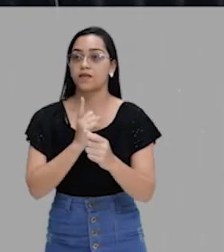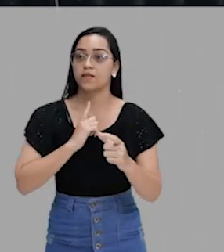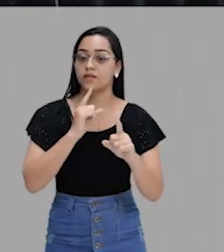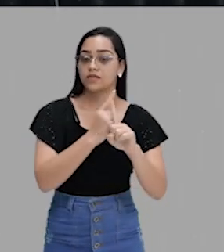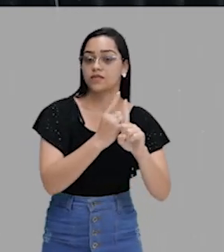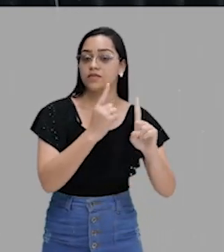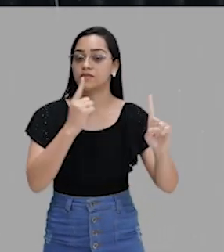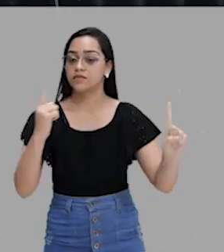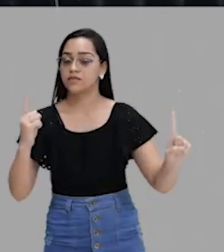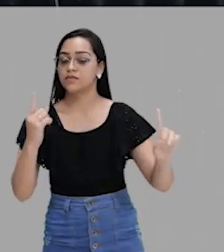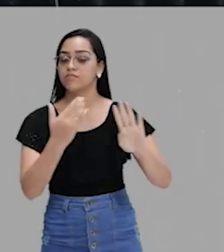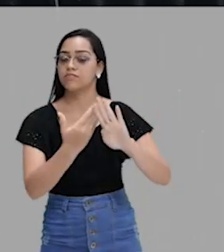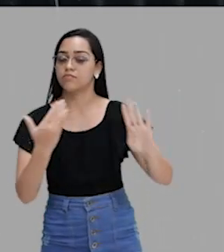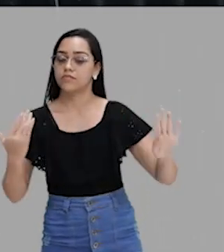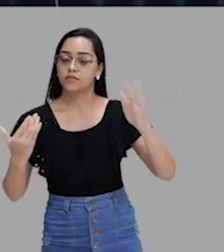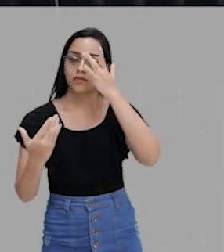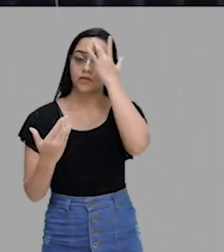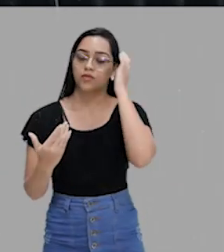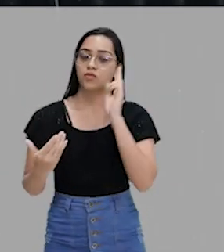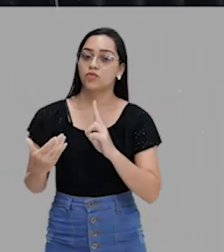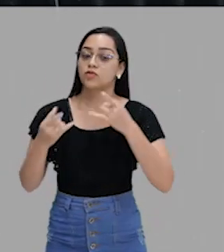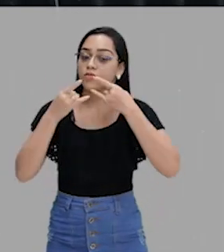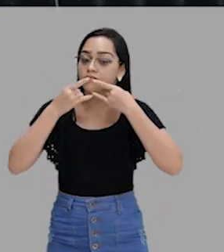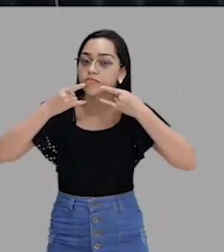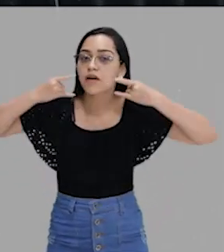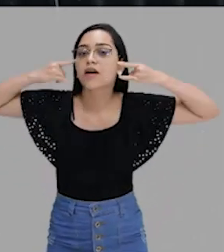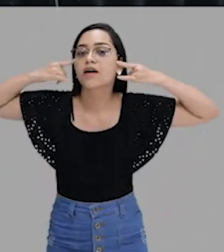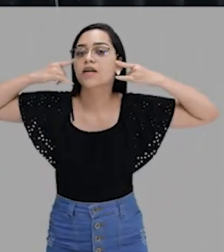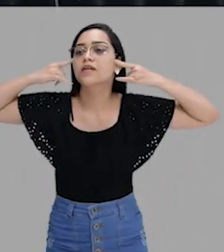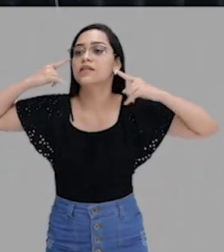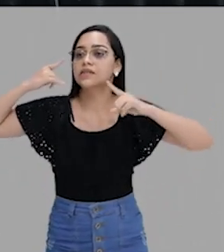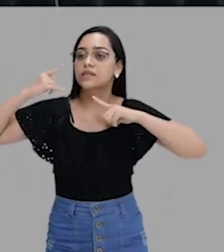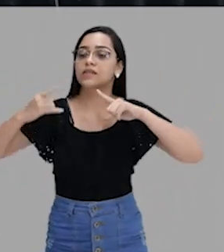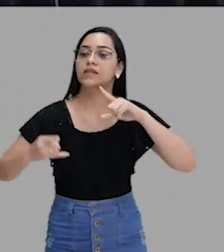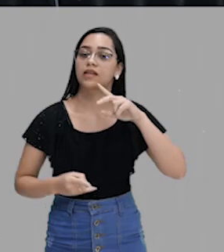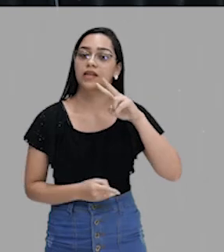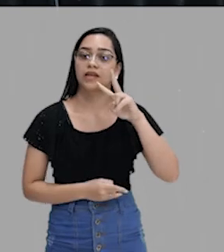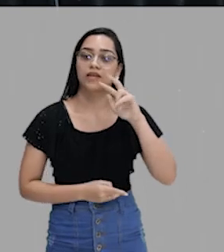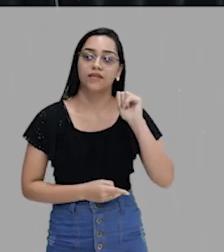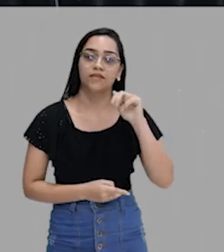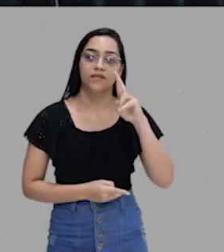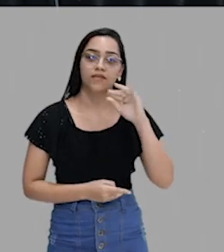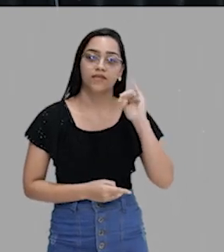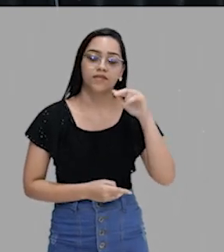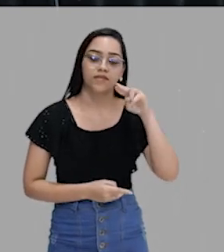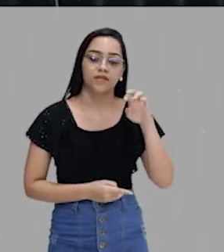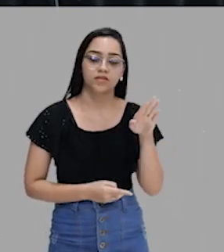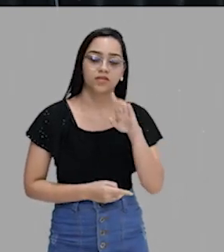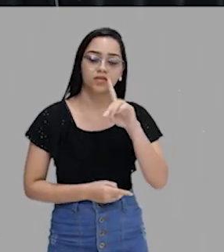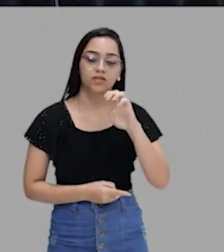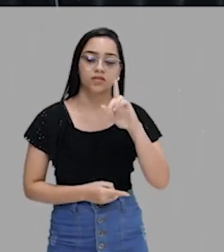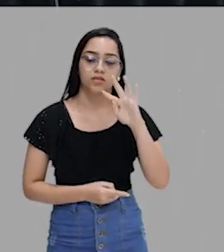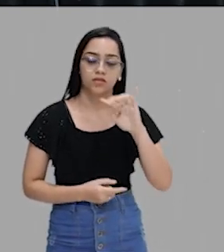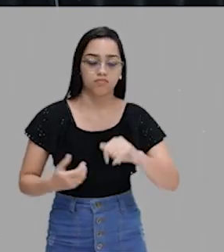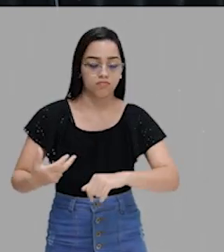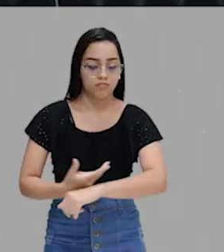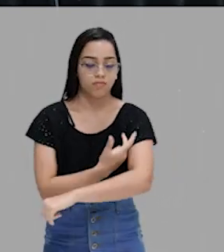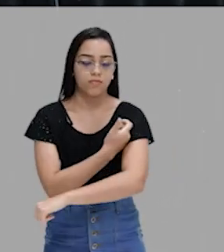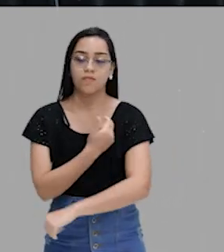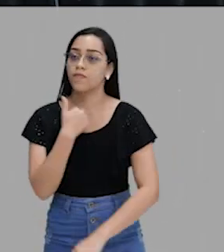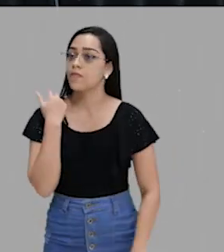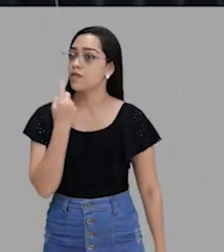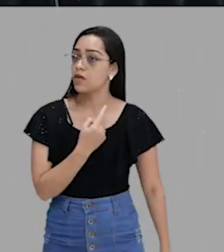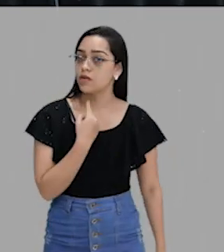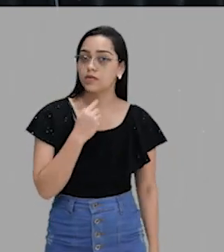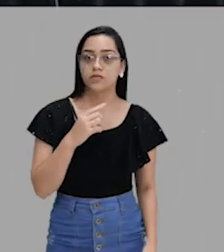distância das pessoas, use máscara. Gente, variante Delta está por aí, né? Mesmo vacinados, nós não